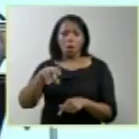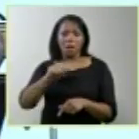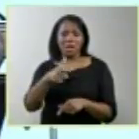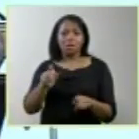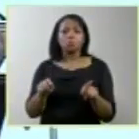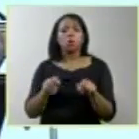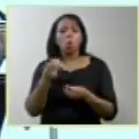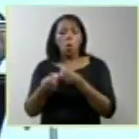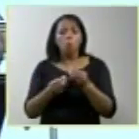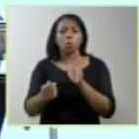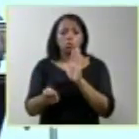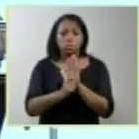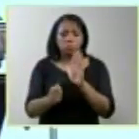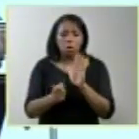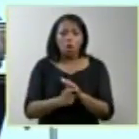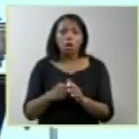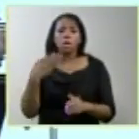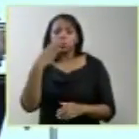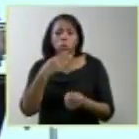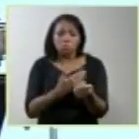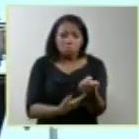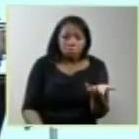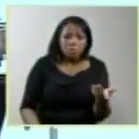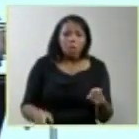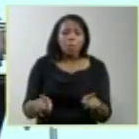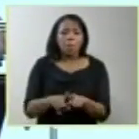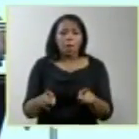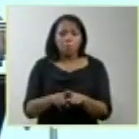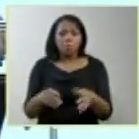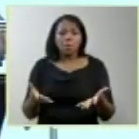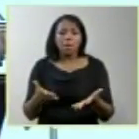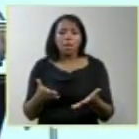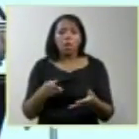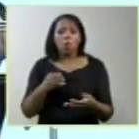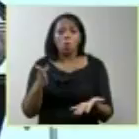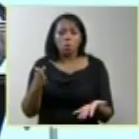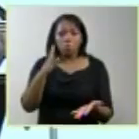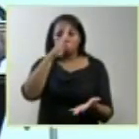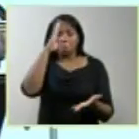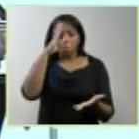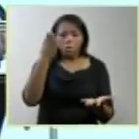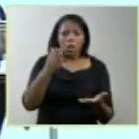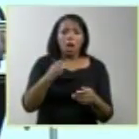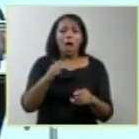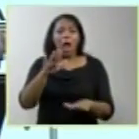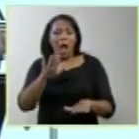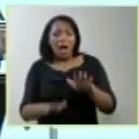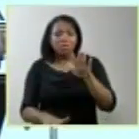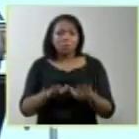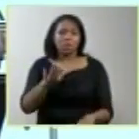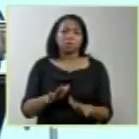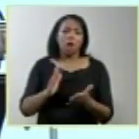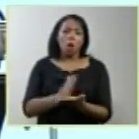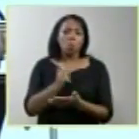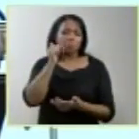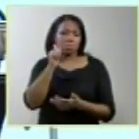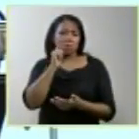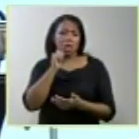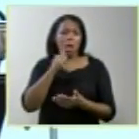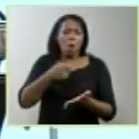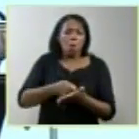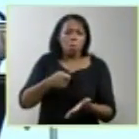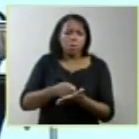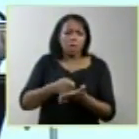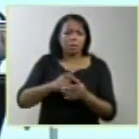especial o uso de anticonvulsivantes, remédios para convulsão, epilepsia, que muitas gestantes são obrigadas a tomar, e